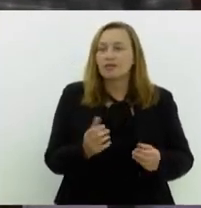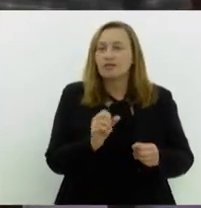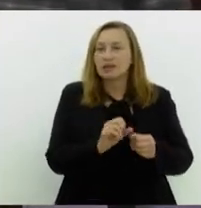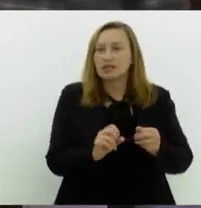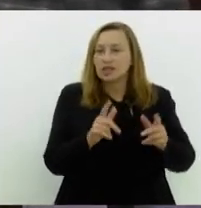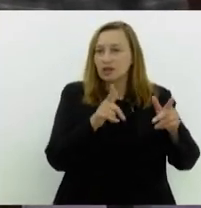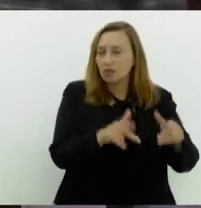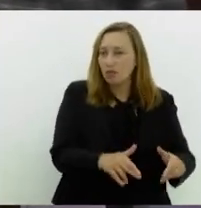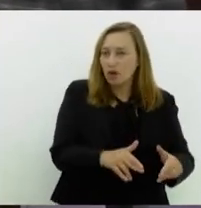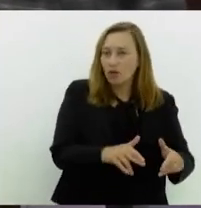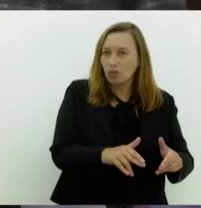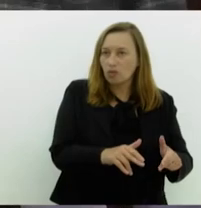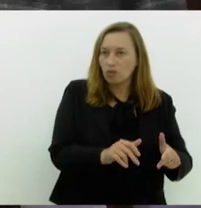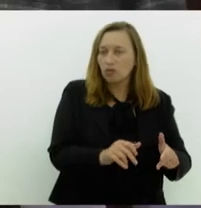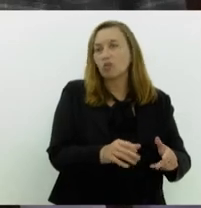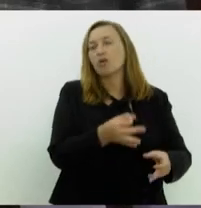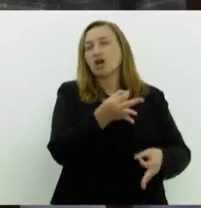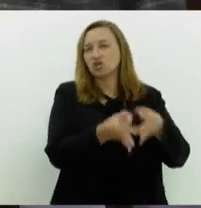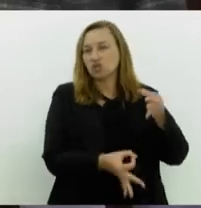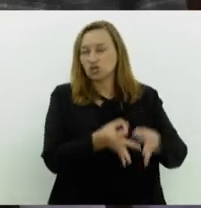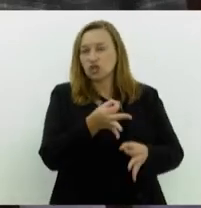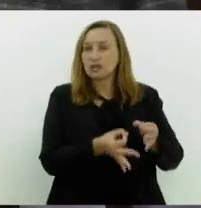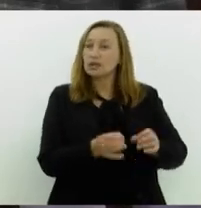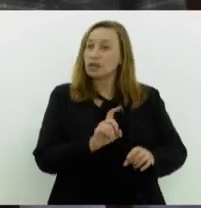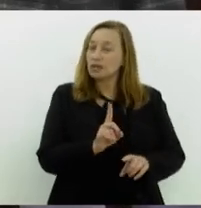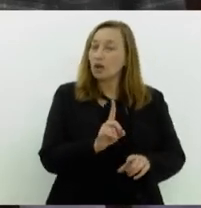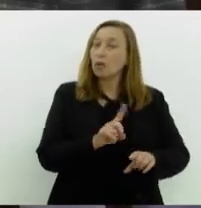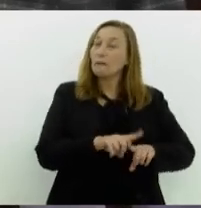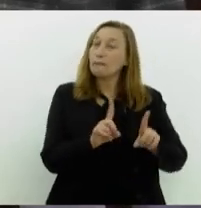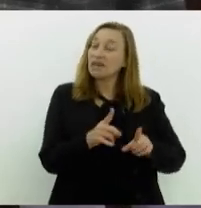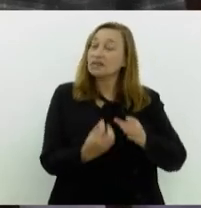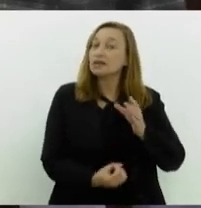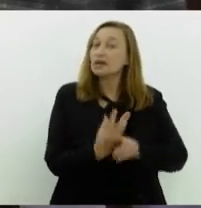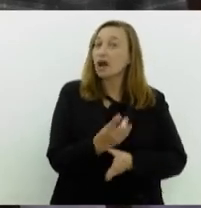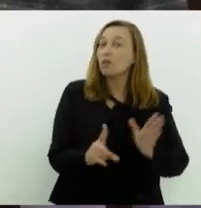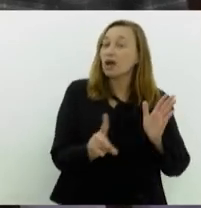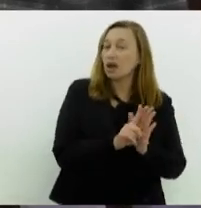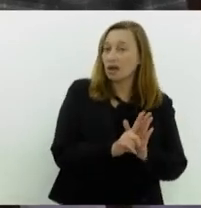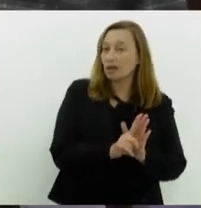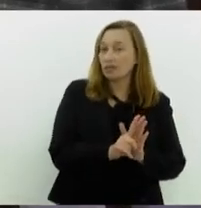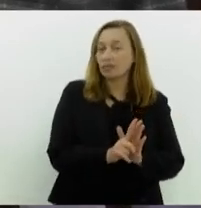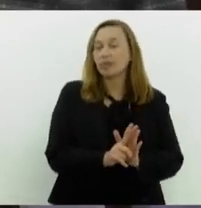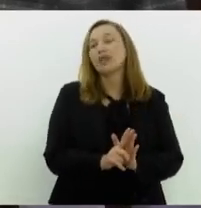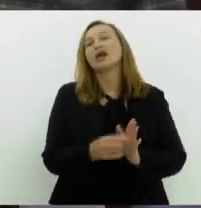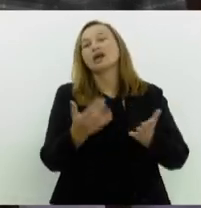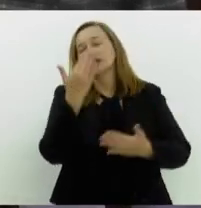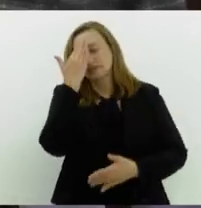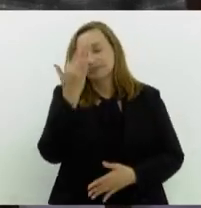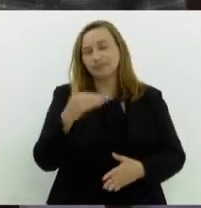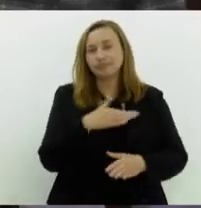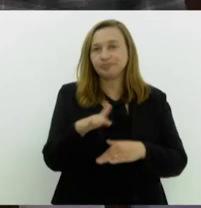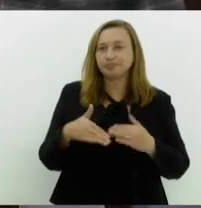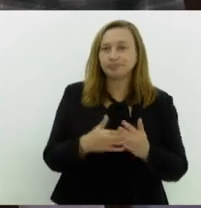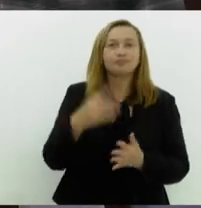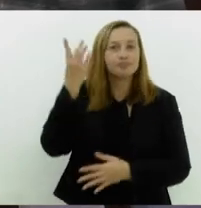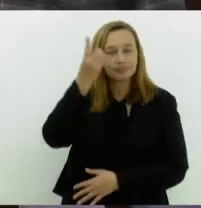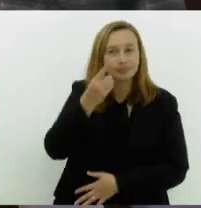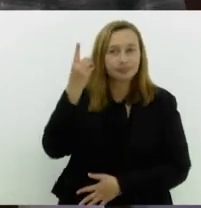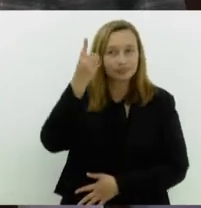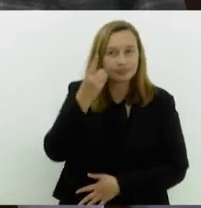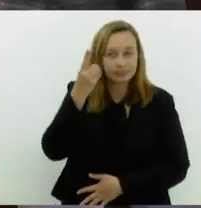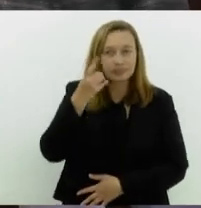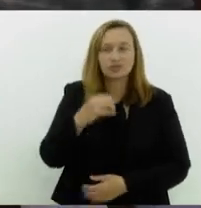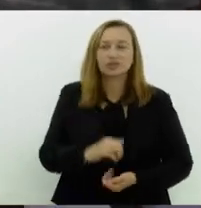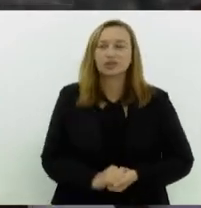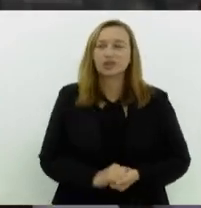Na CCJ, a gente sempre toma essa posição. Então, queria agradecer a todos os deputados que